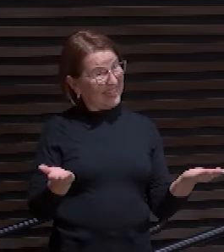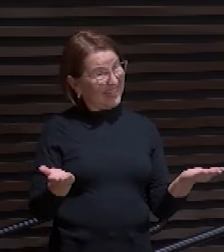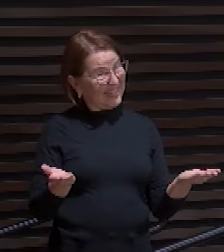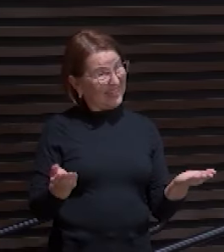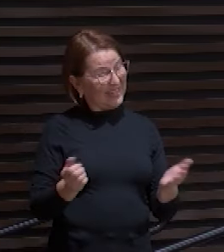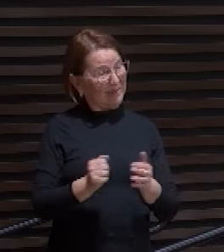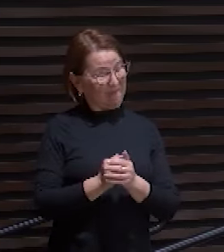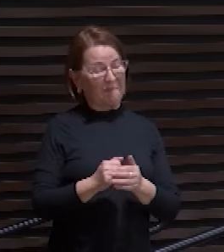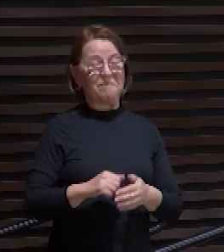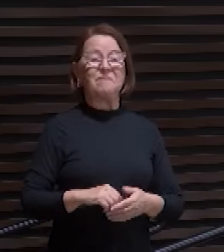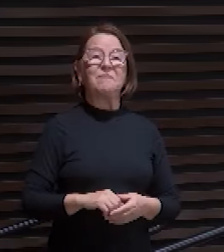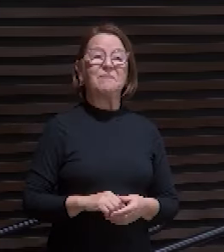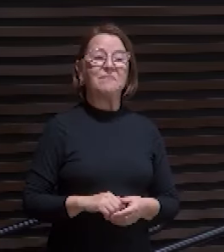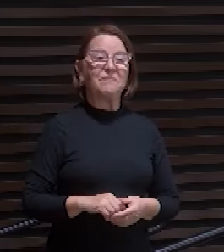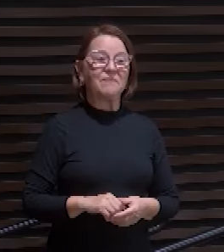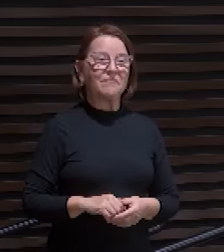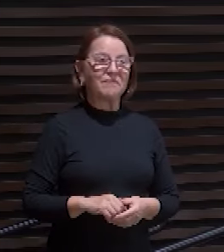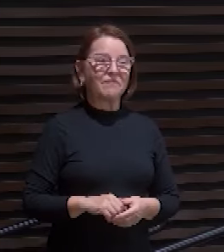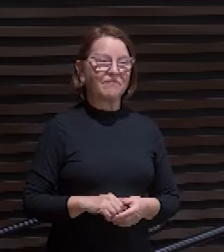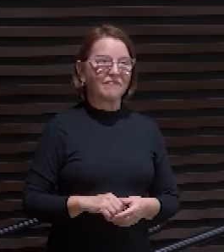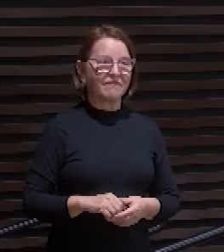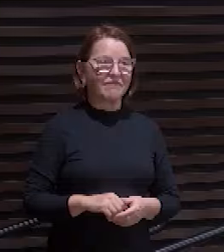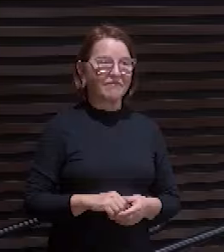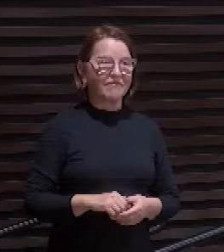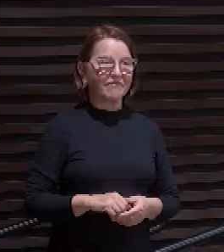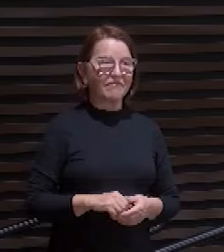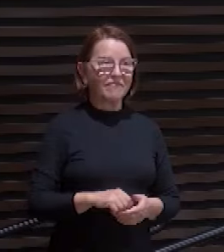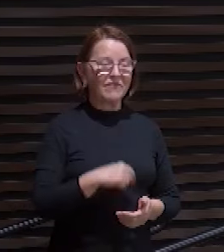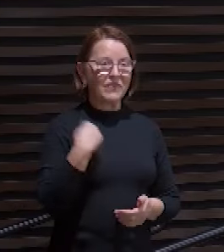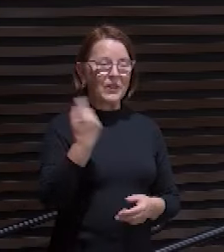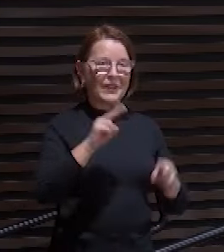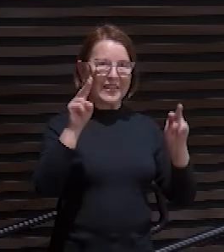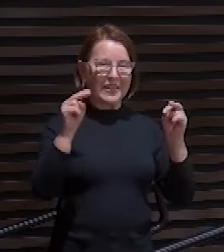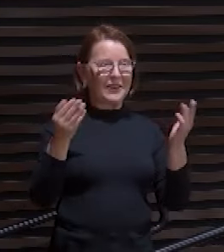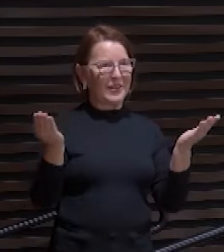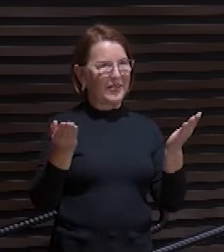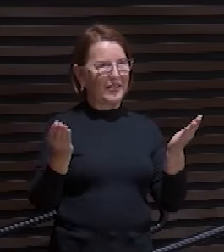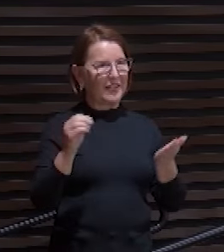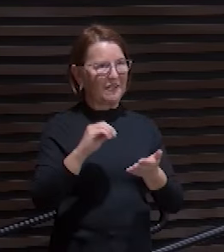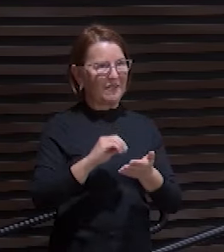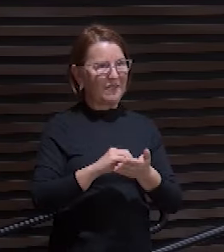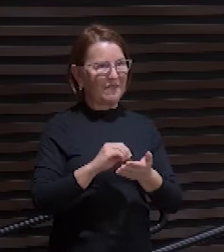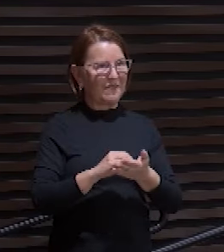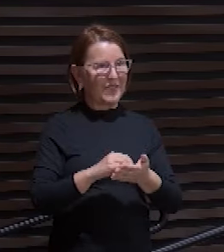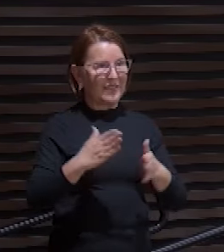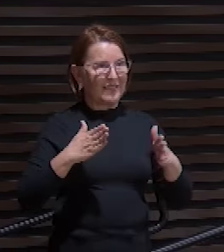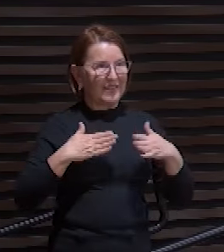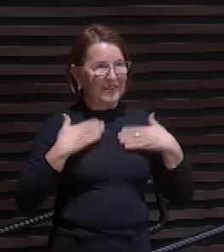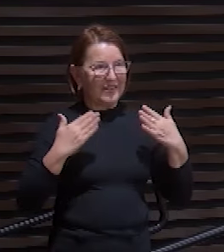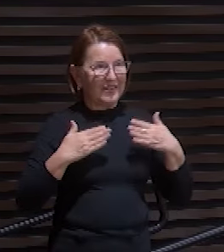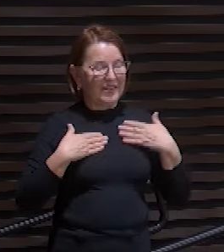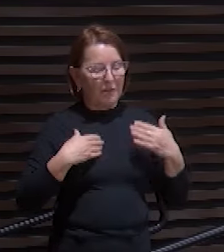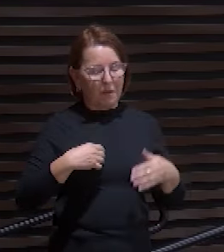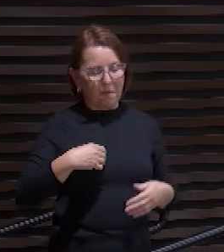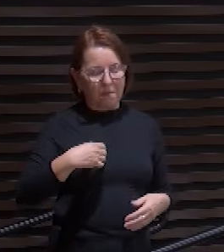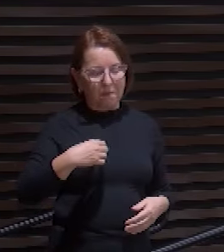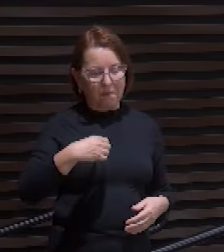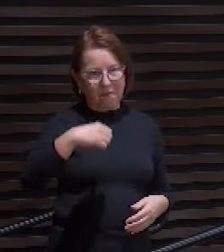Então tá bom. O nosso tema hoje, meus irmãos, é a falta de contentamento e a